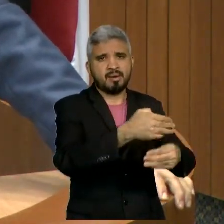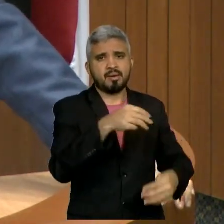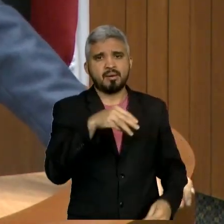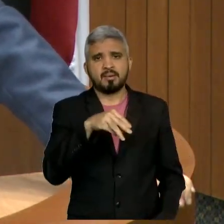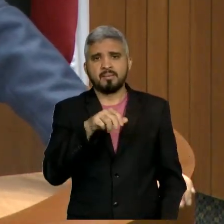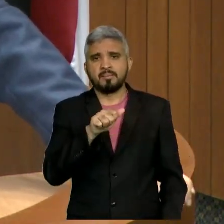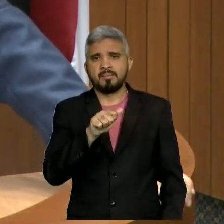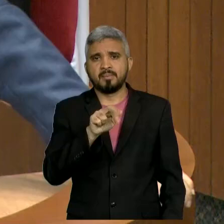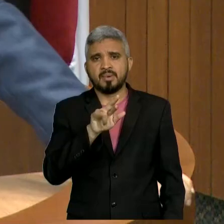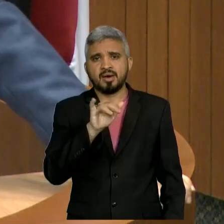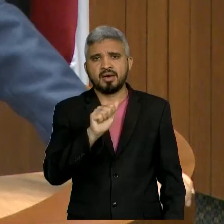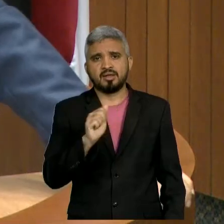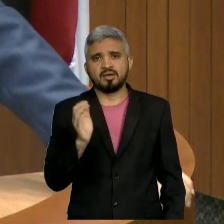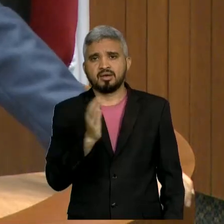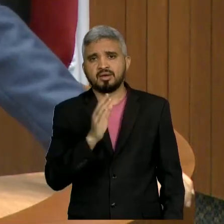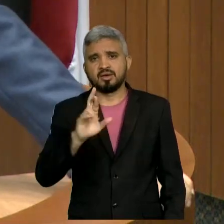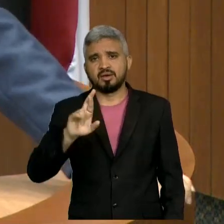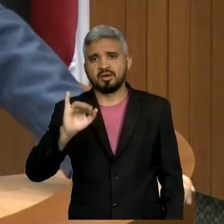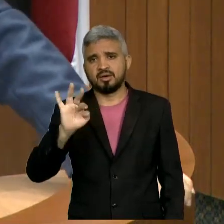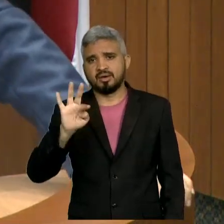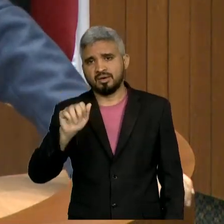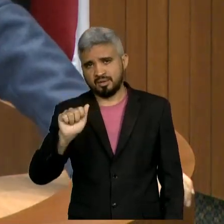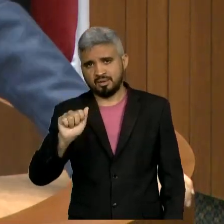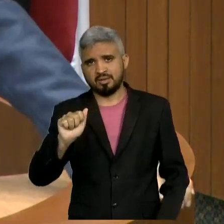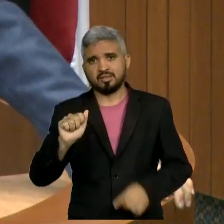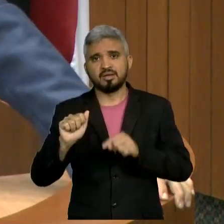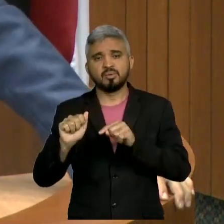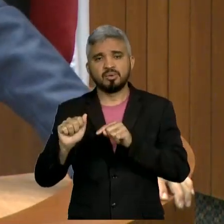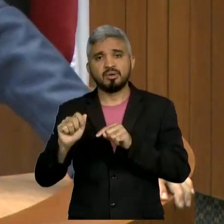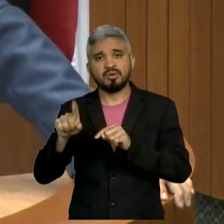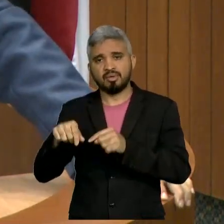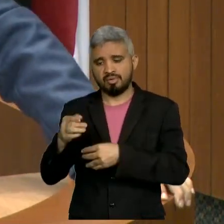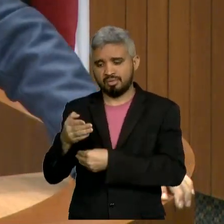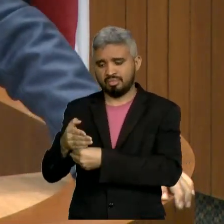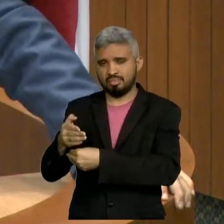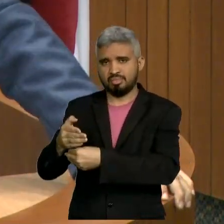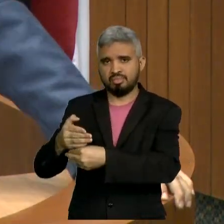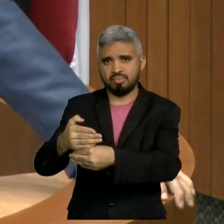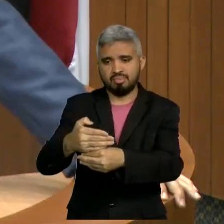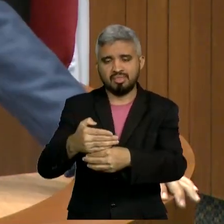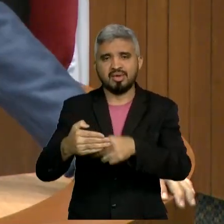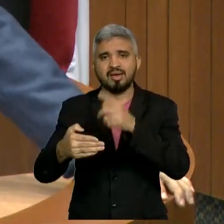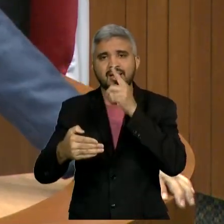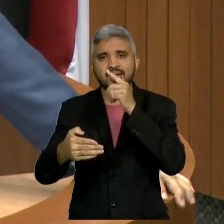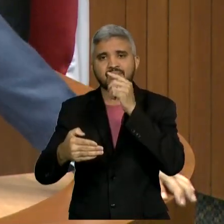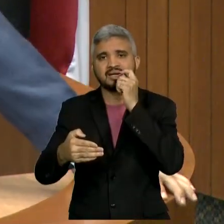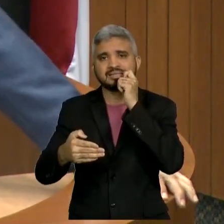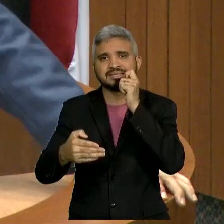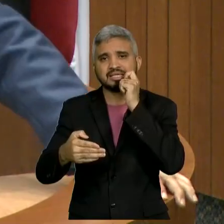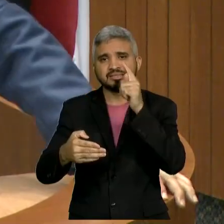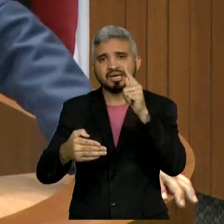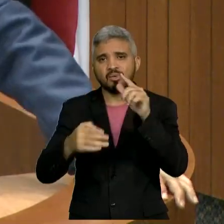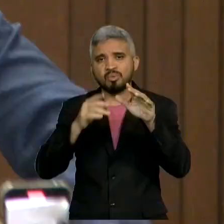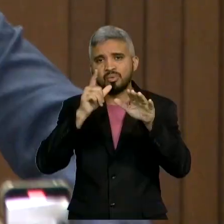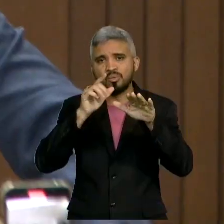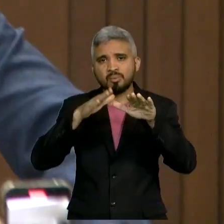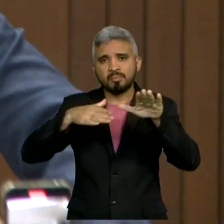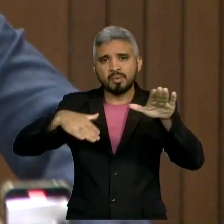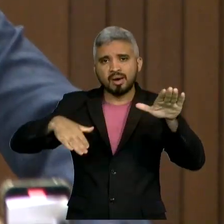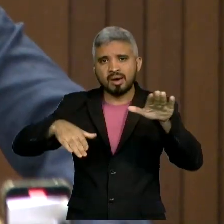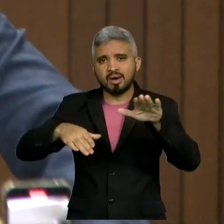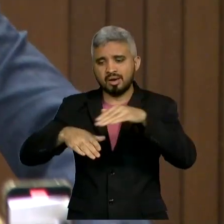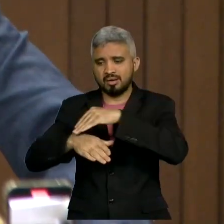Uma importante via de acesso, de contenção da água salgada, de equilíbrio do ecossistema e de acesso para vários